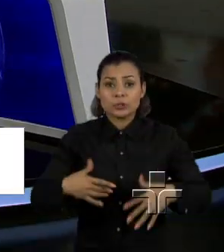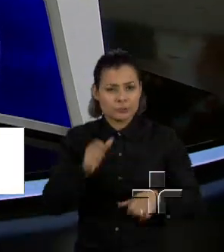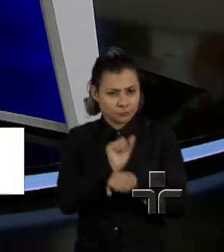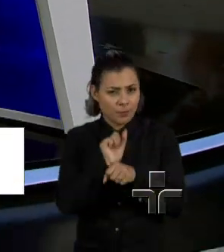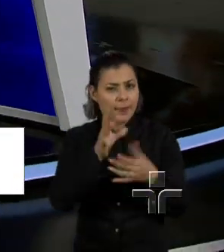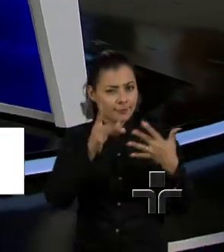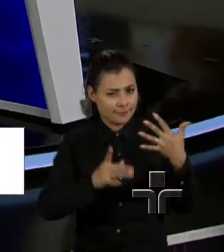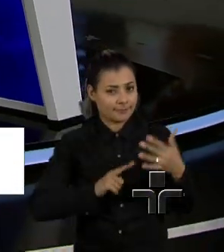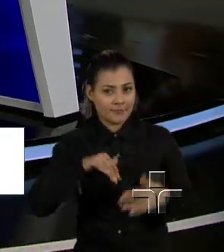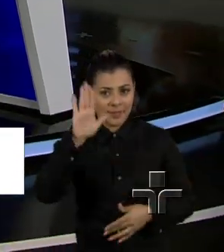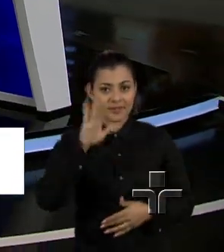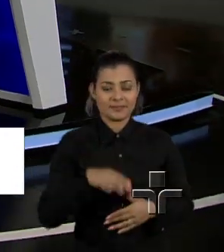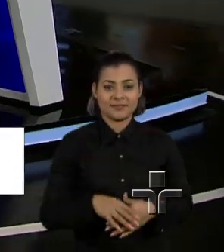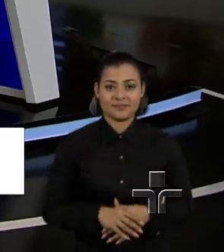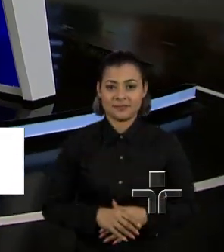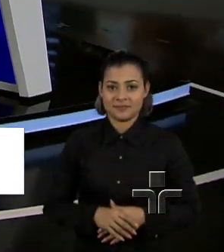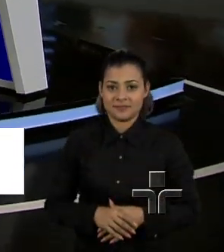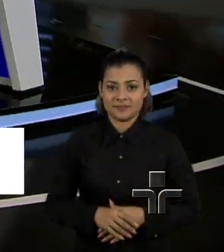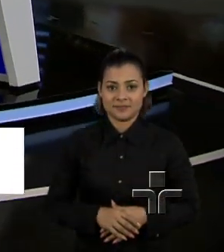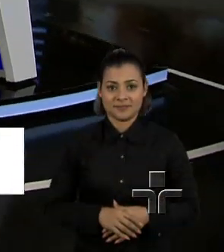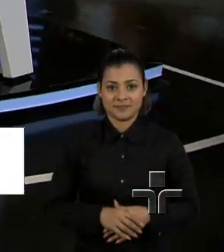Aguarde que nós voltamos já já.